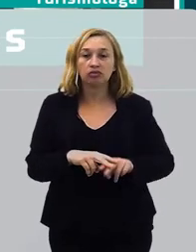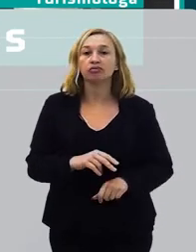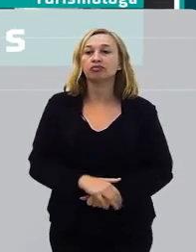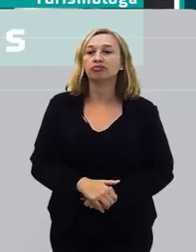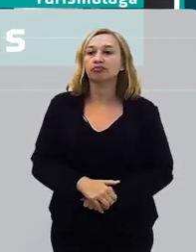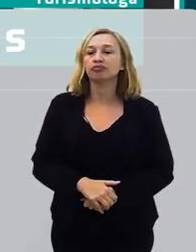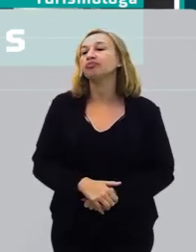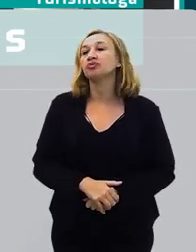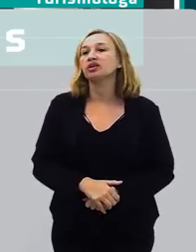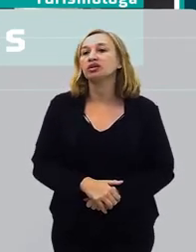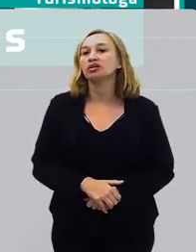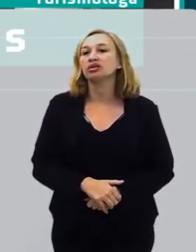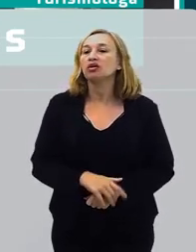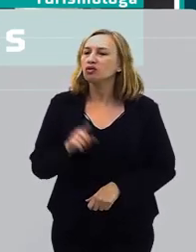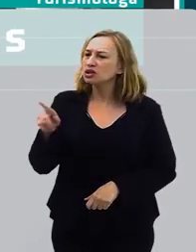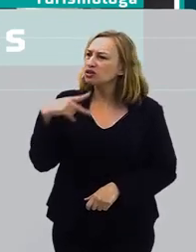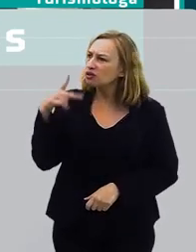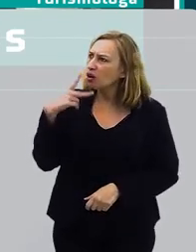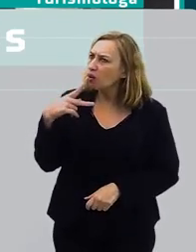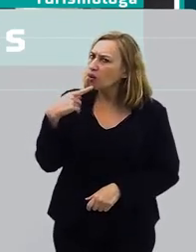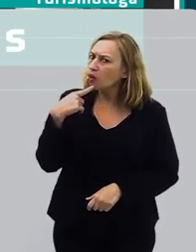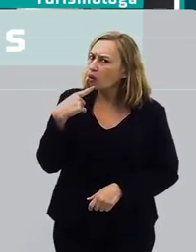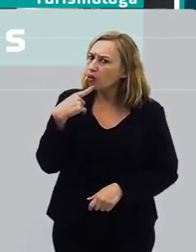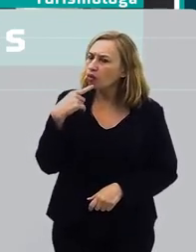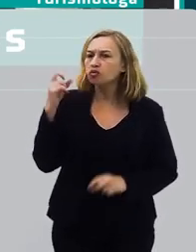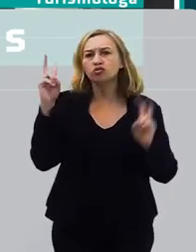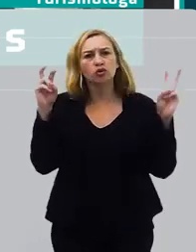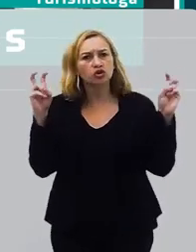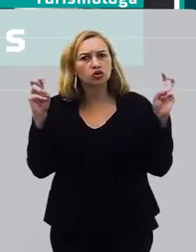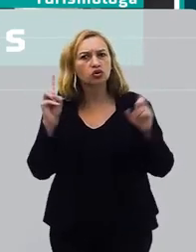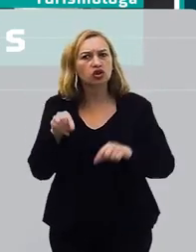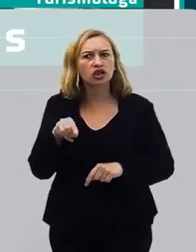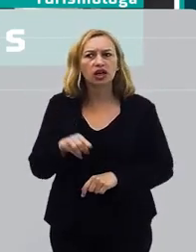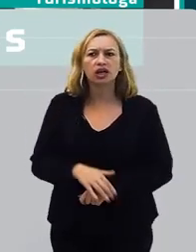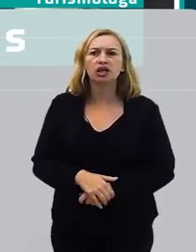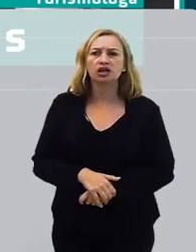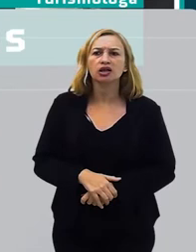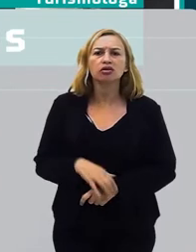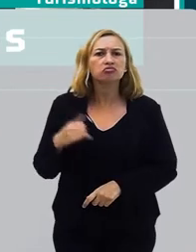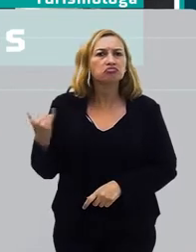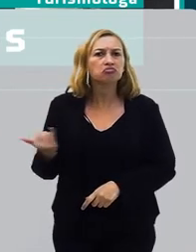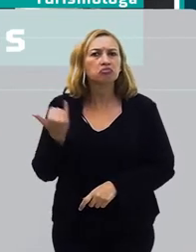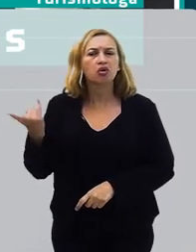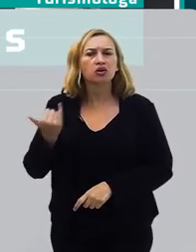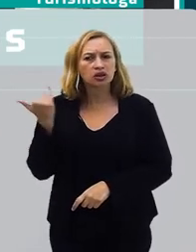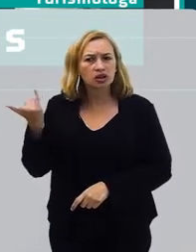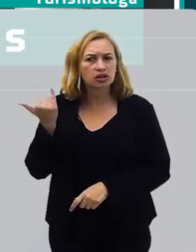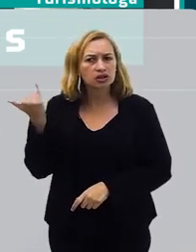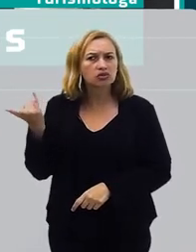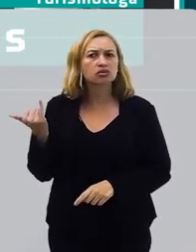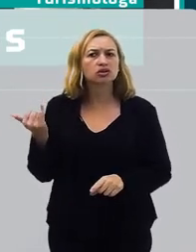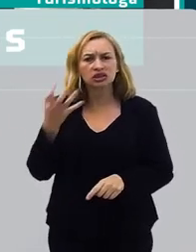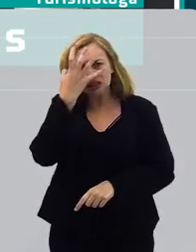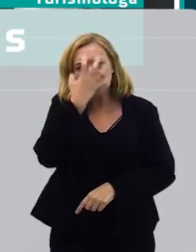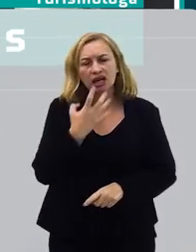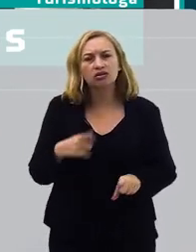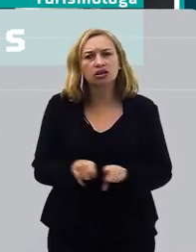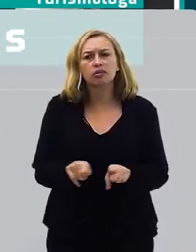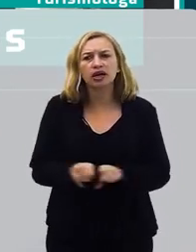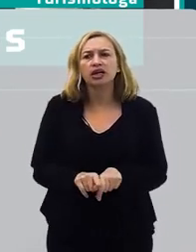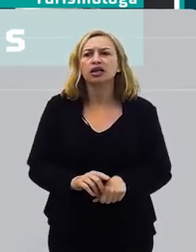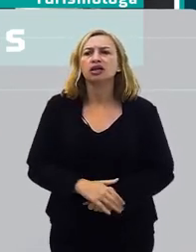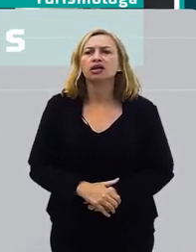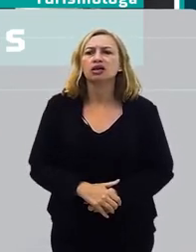cadeia. Agora, você tocou num assunto que é extremamente sério,